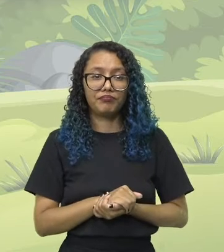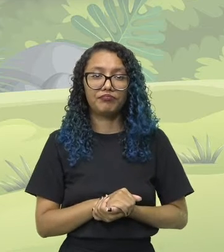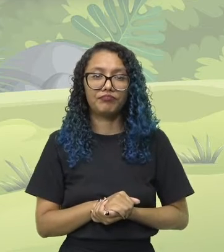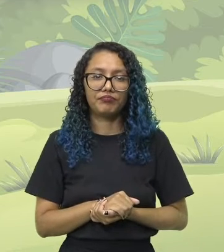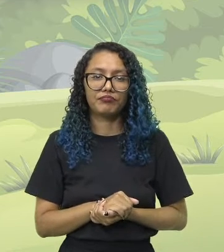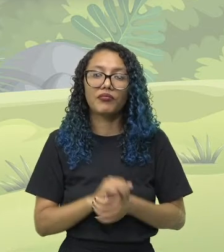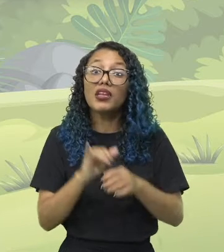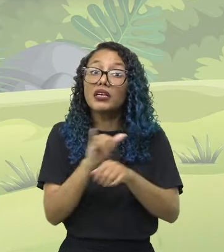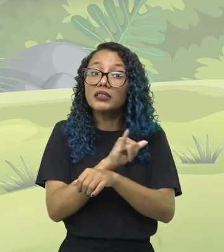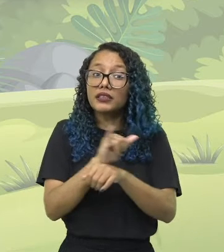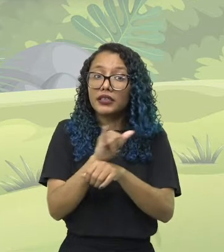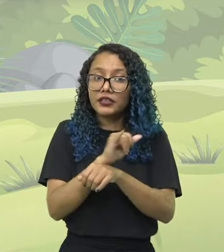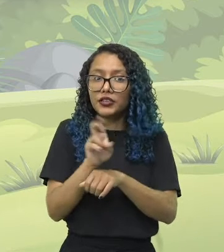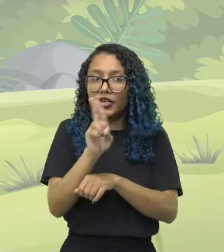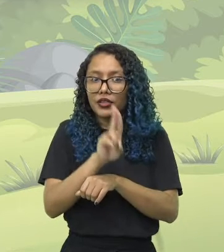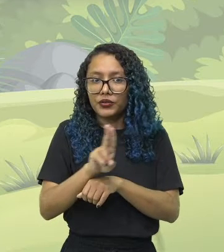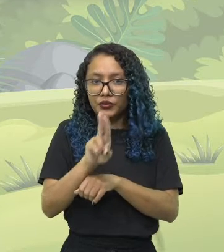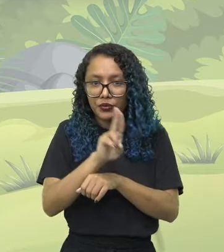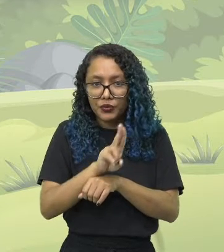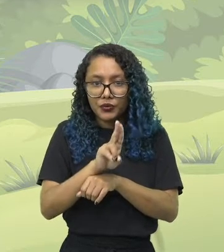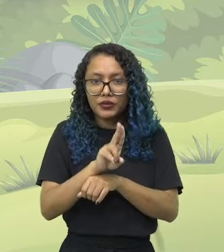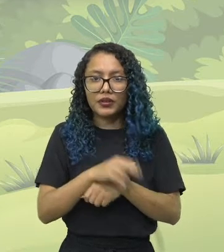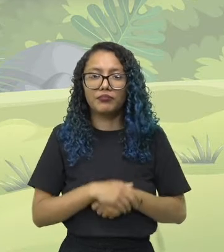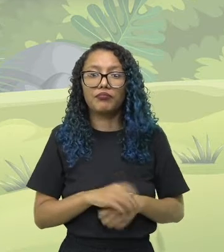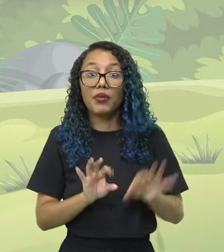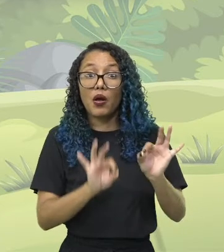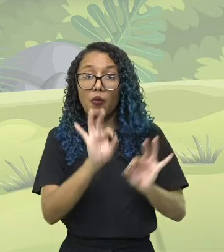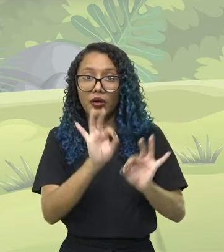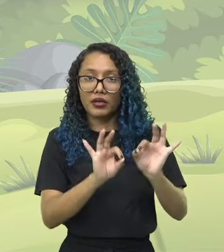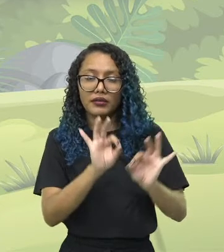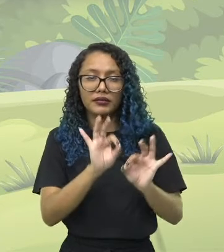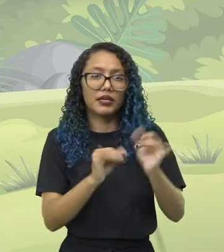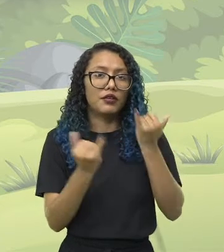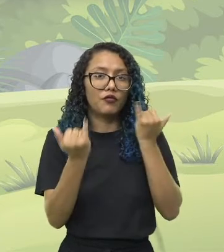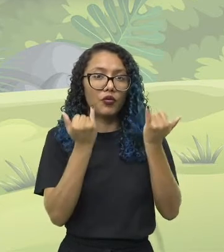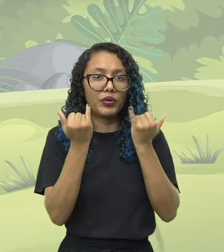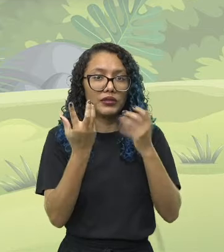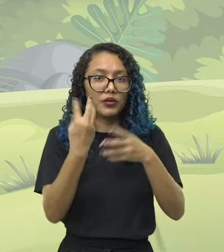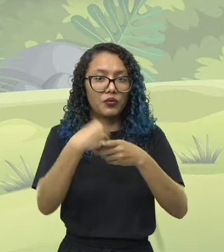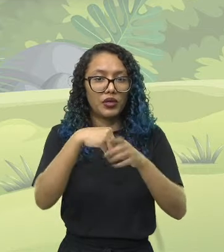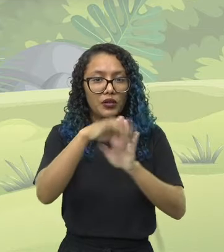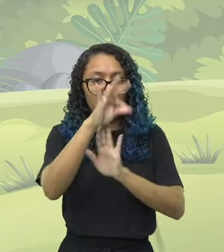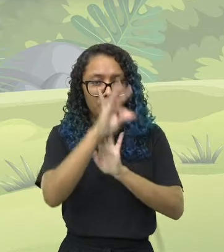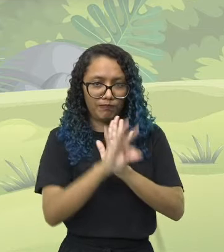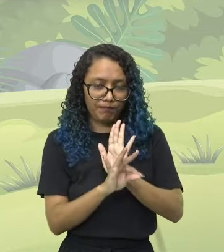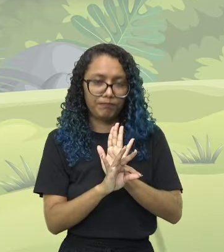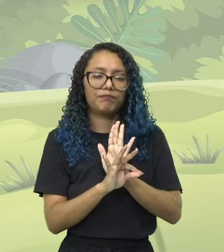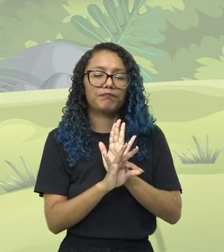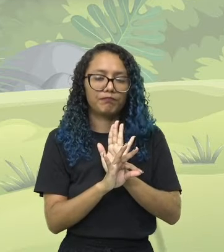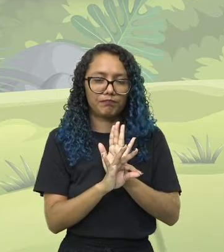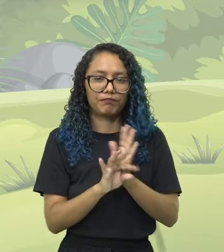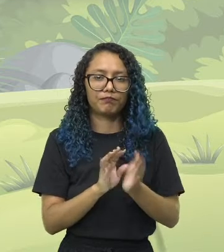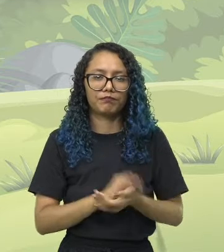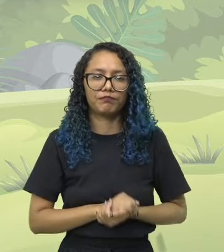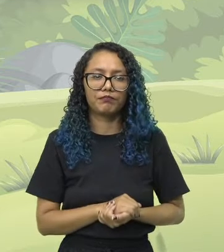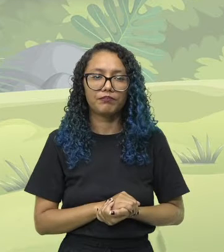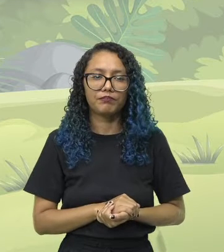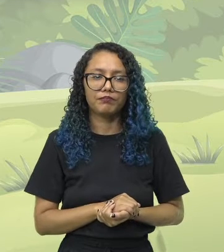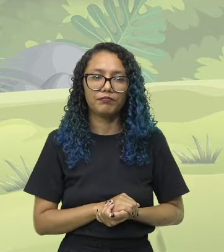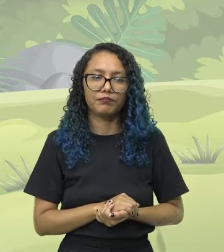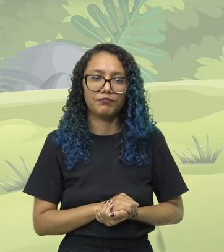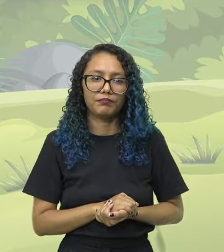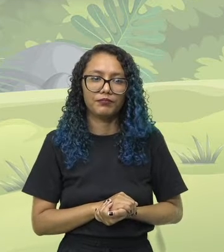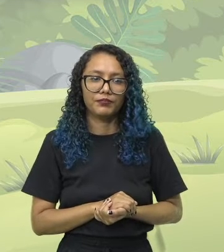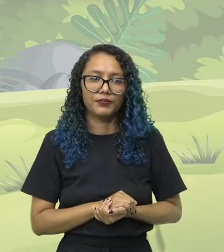ligada aos recursos utilizados para a articulação das informações no texto, tá?